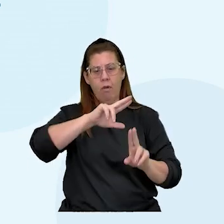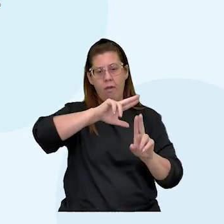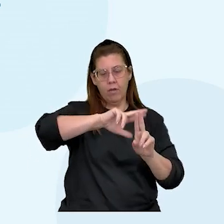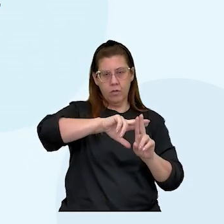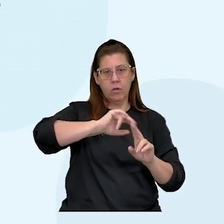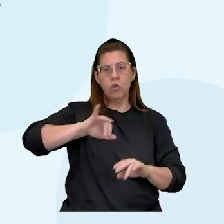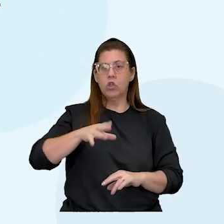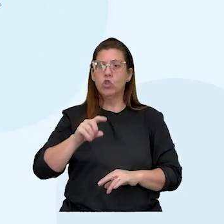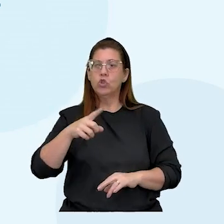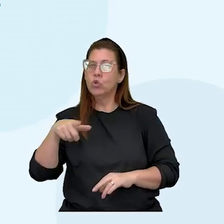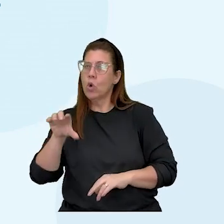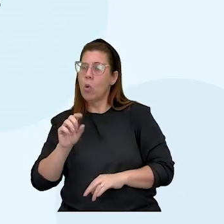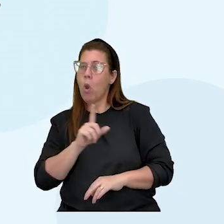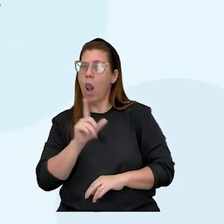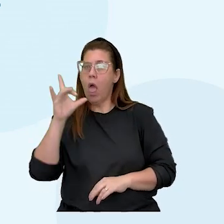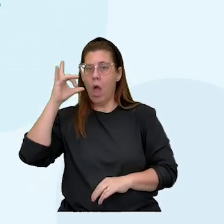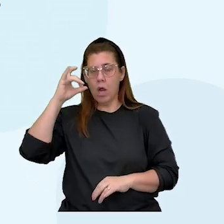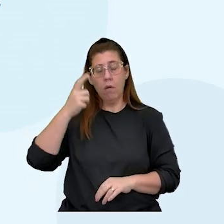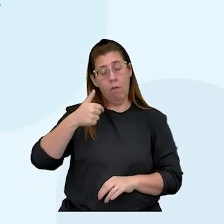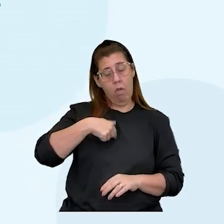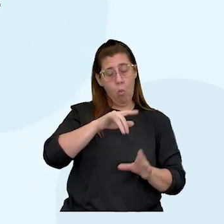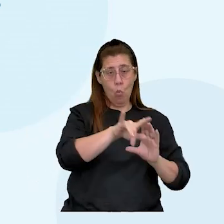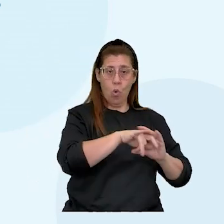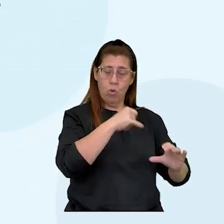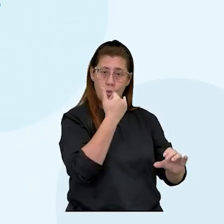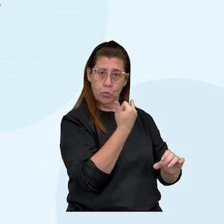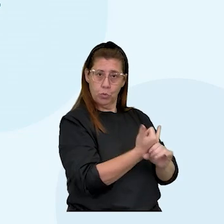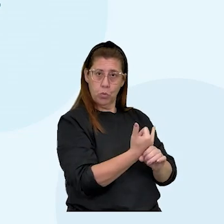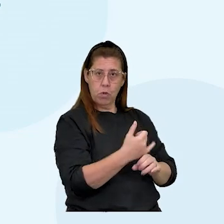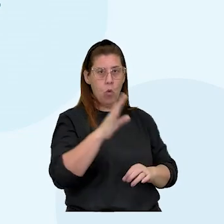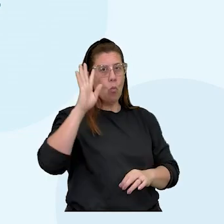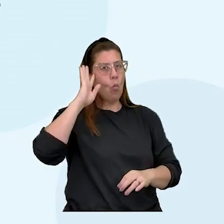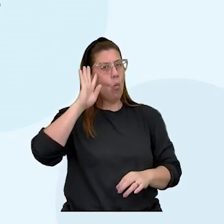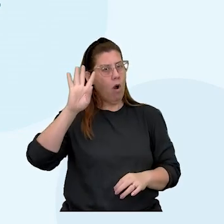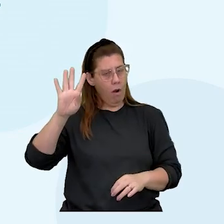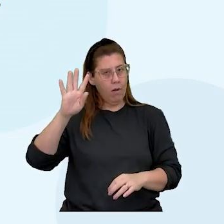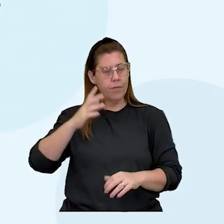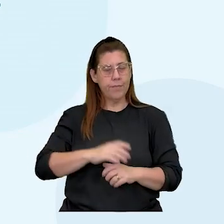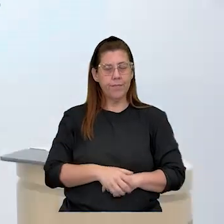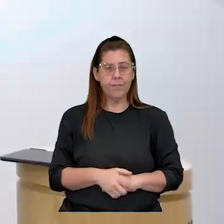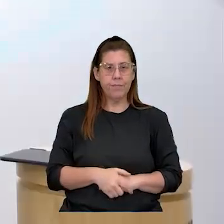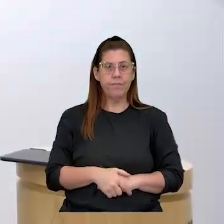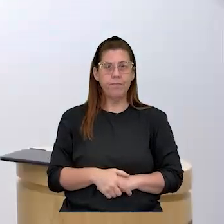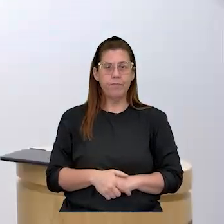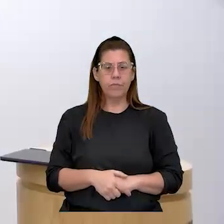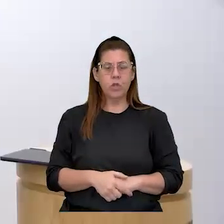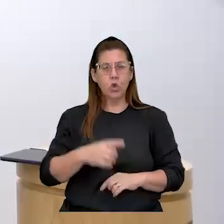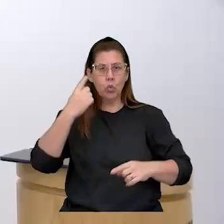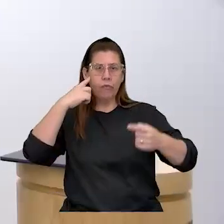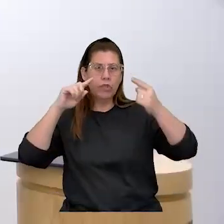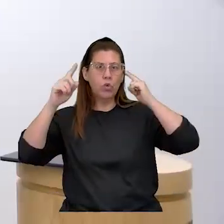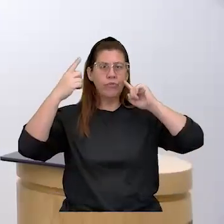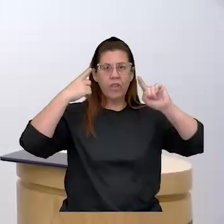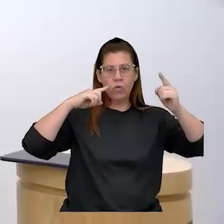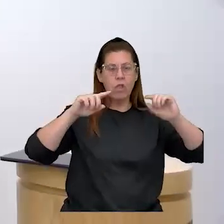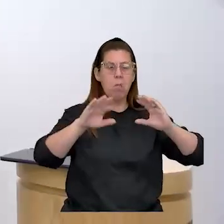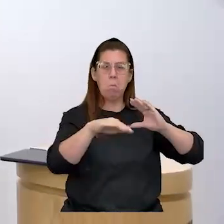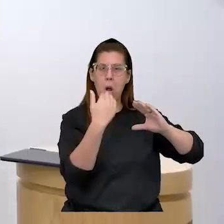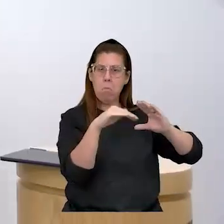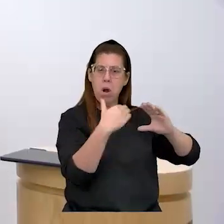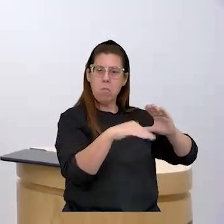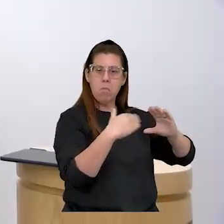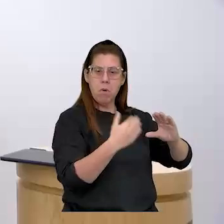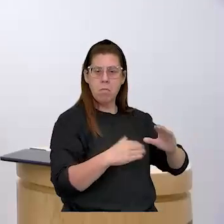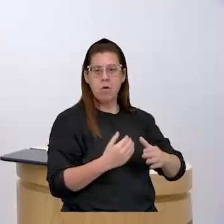O João tá lá no Instagram, eu estou no YouTube. Na quarta-feira sempre eu entro para tirar dúvidas de vocês. E